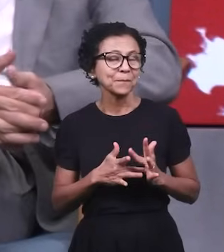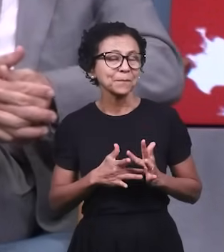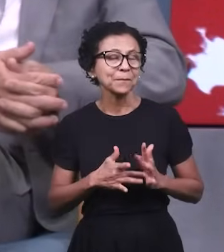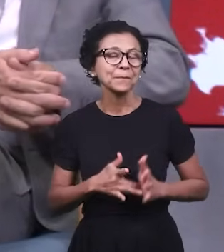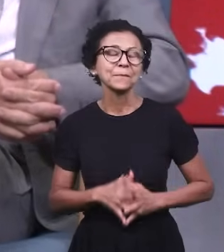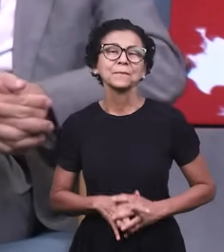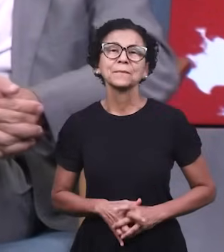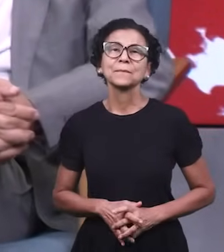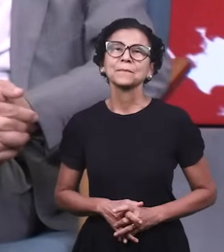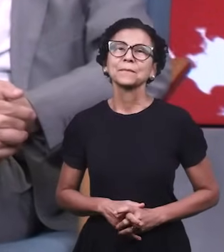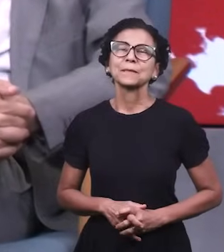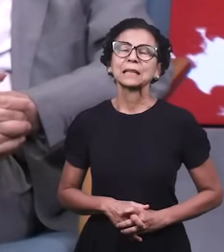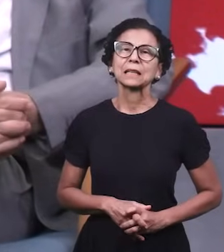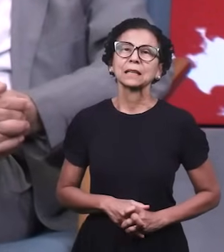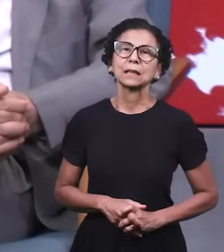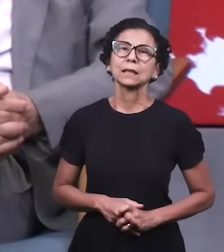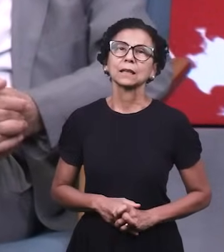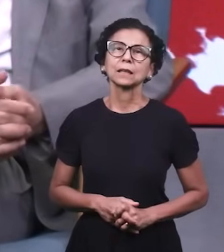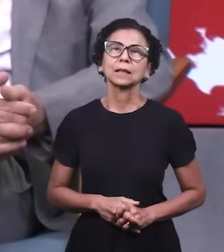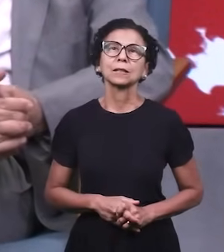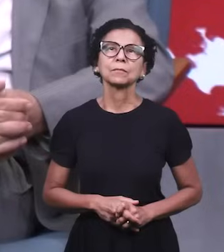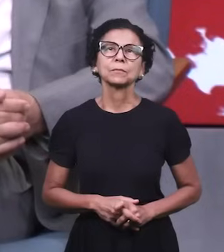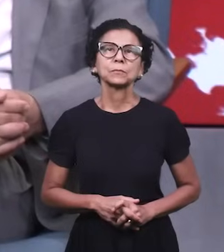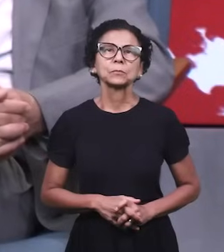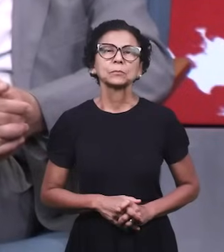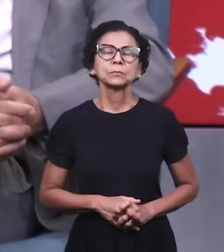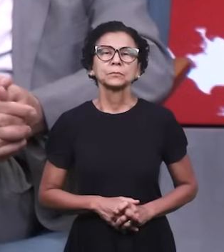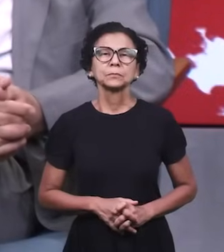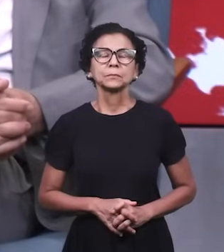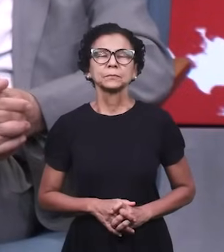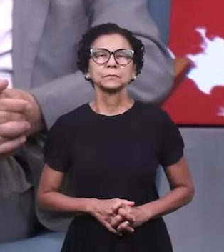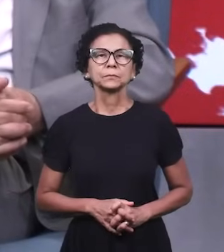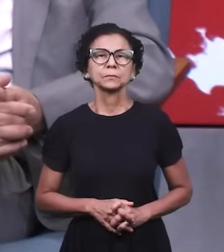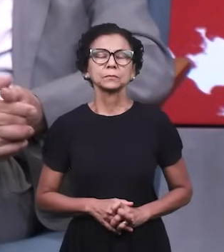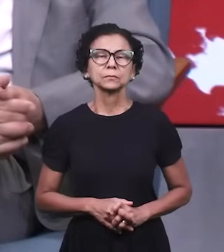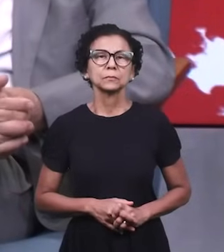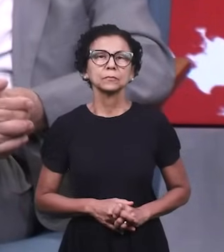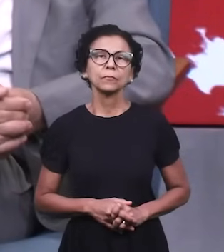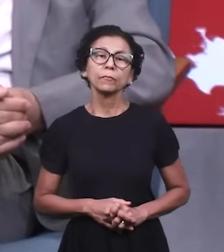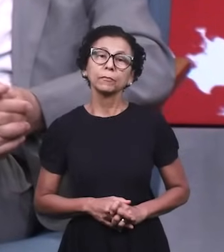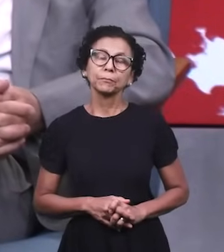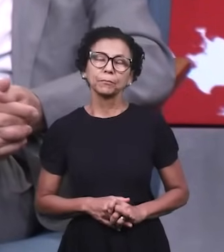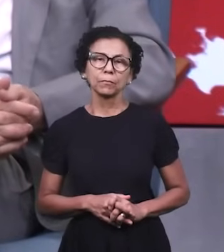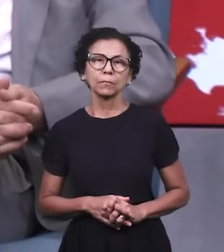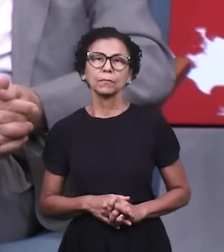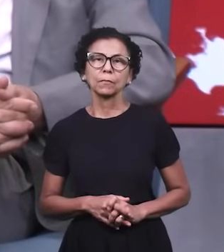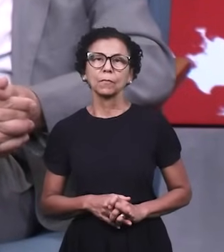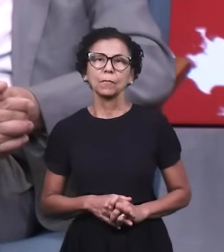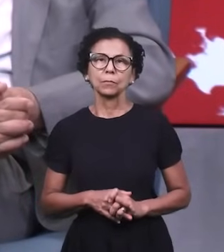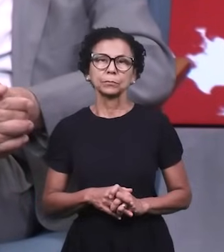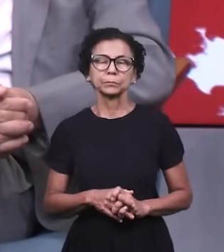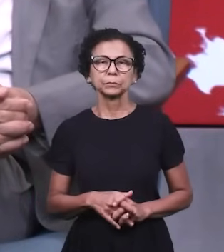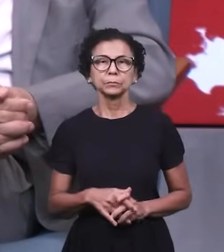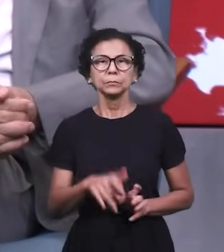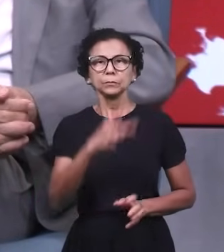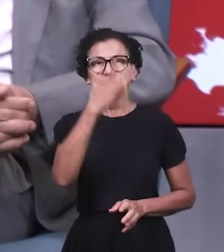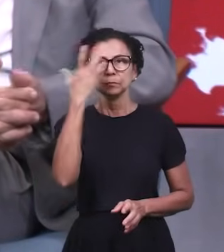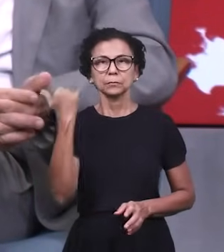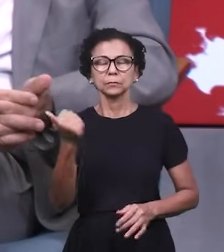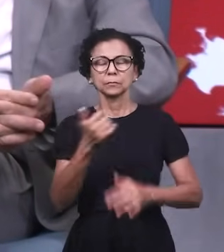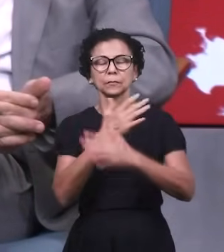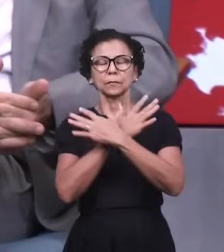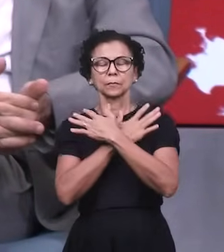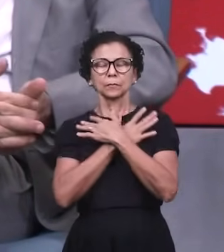as outras que ele fez foram as ressurreições.